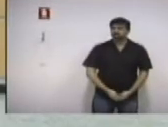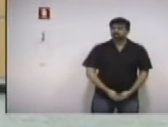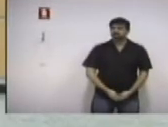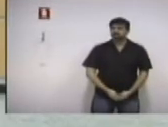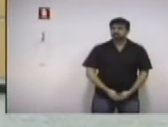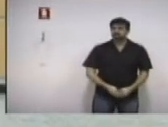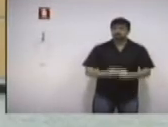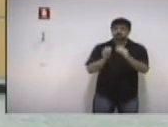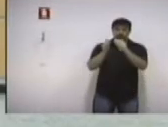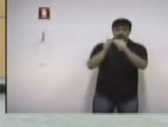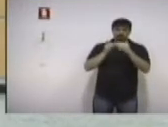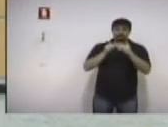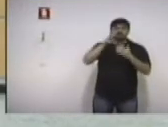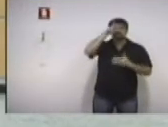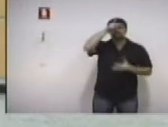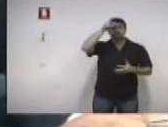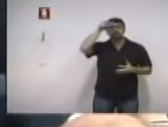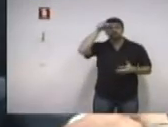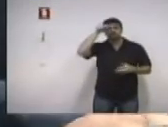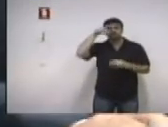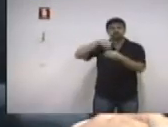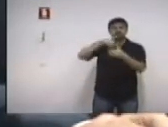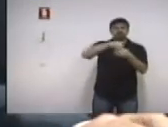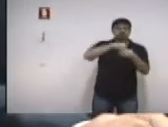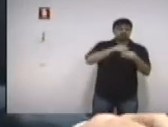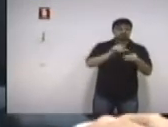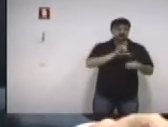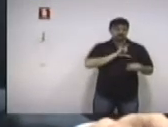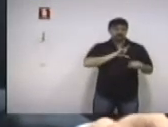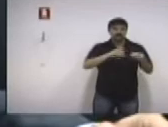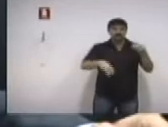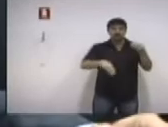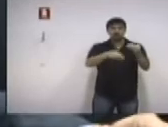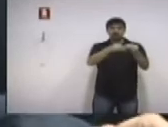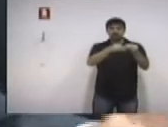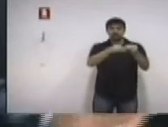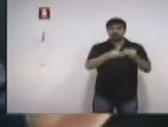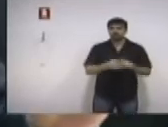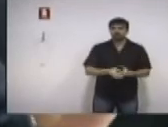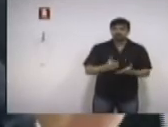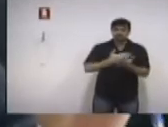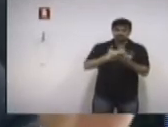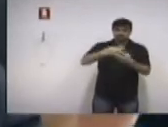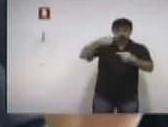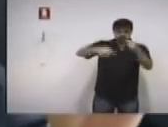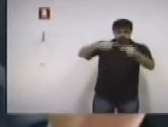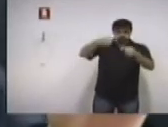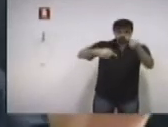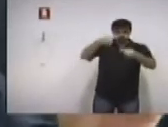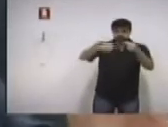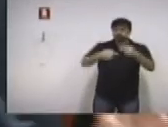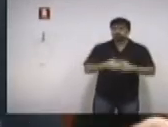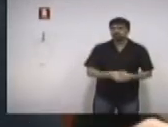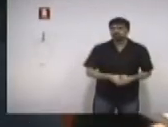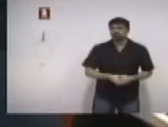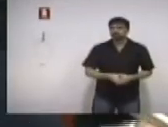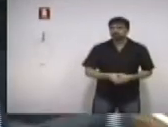a solicitação tramitação em regime de urgência de lei complementar 3/14 executivo está